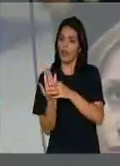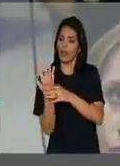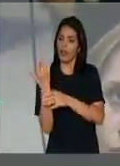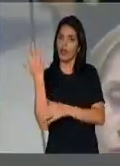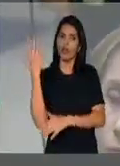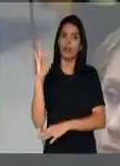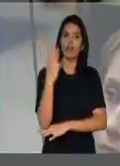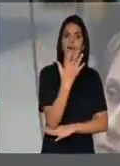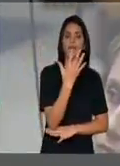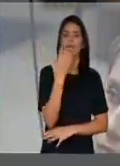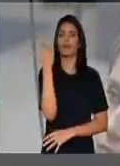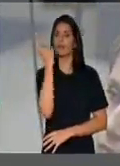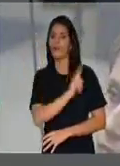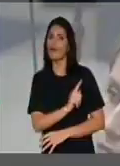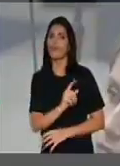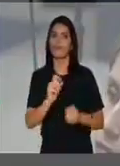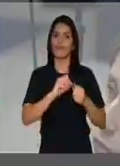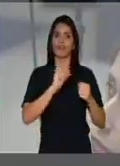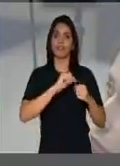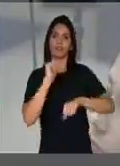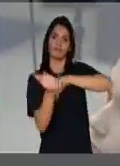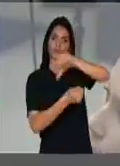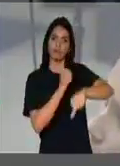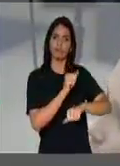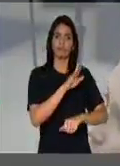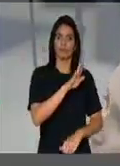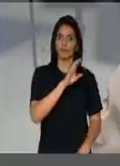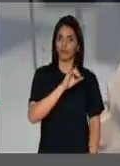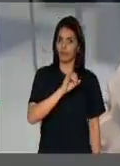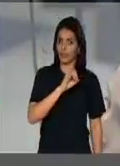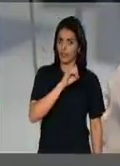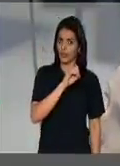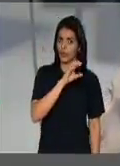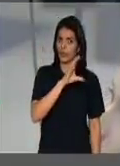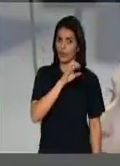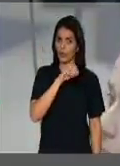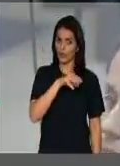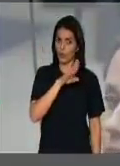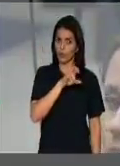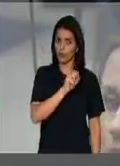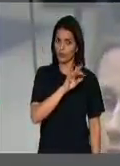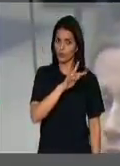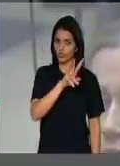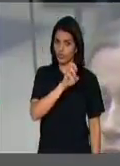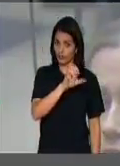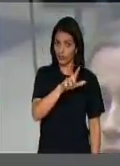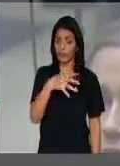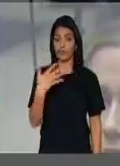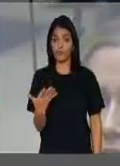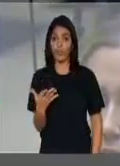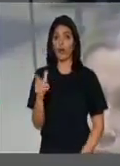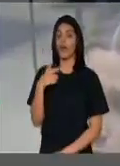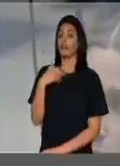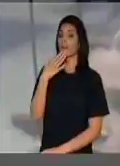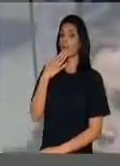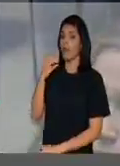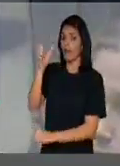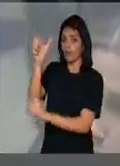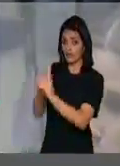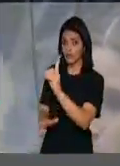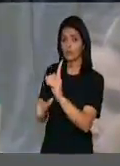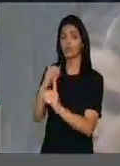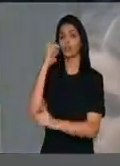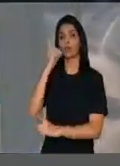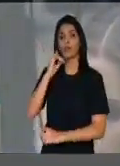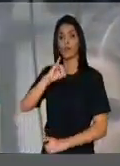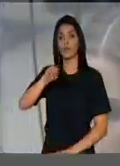invadindo, repito, áreas de vegetação nativa. Então, o pedido que a gente faz à relatoria, ao deputado João, é